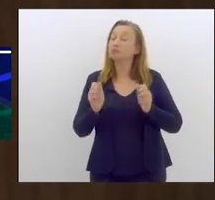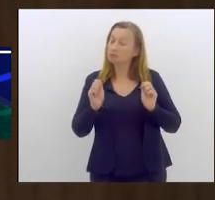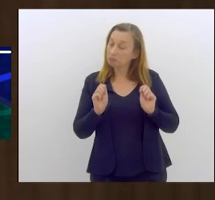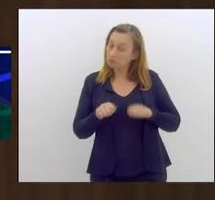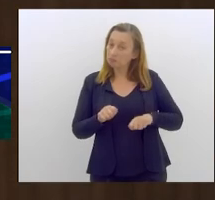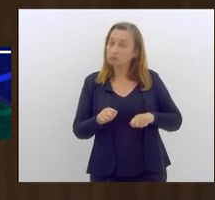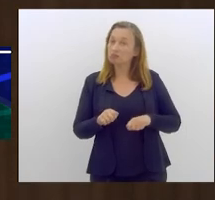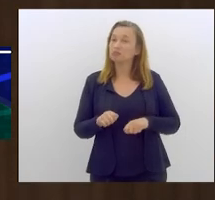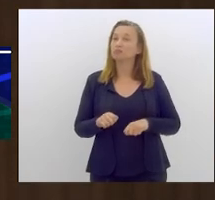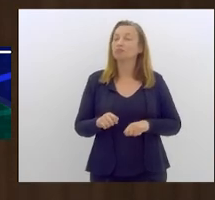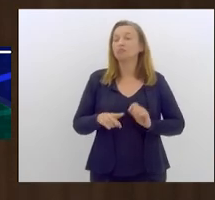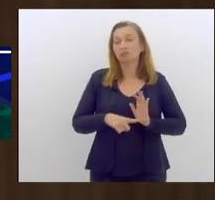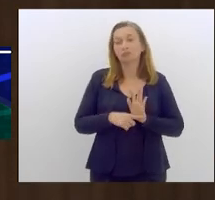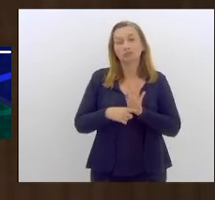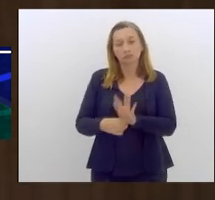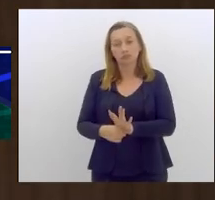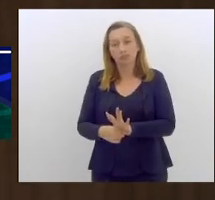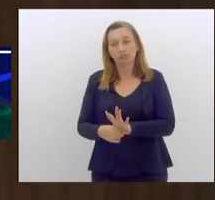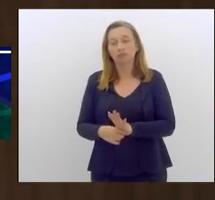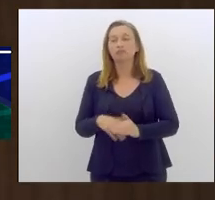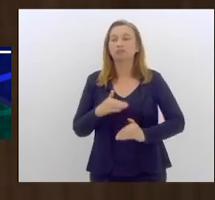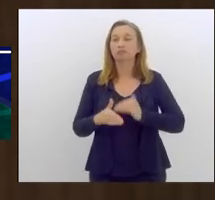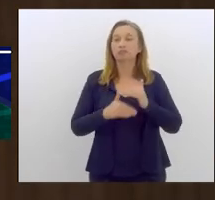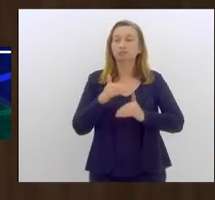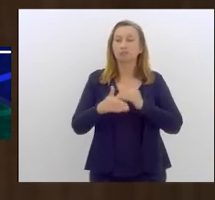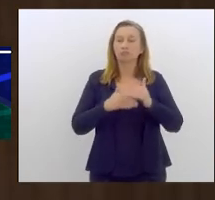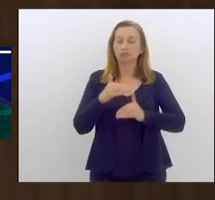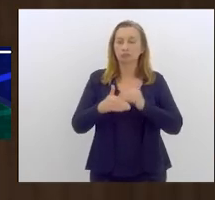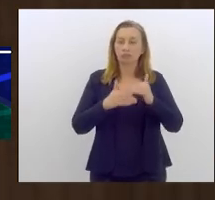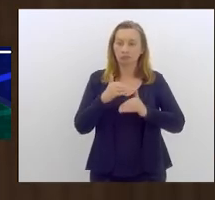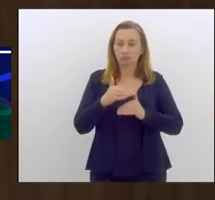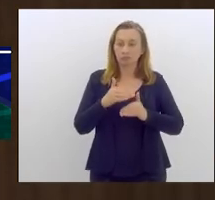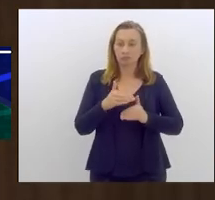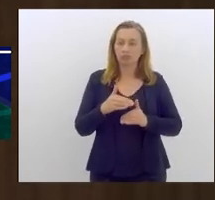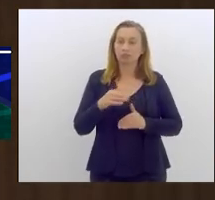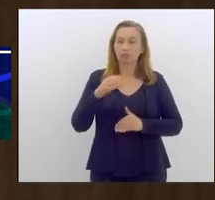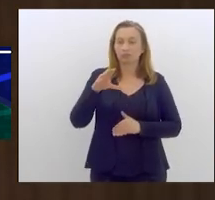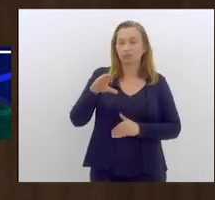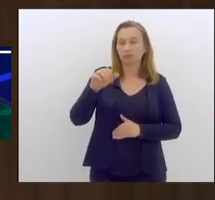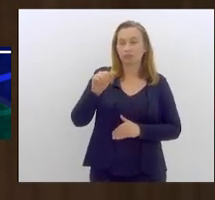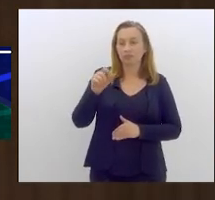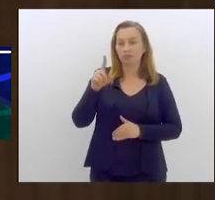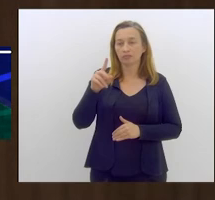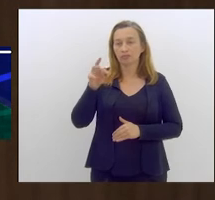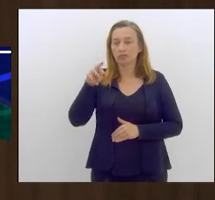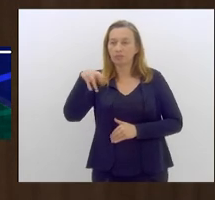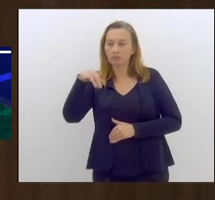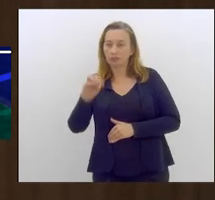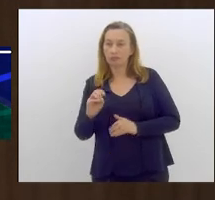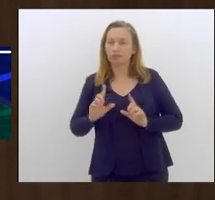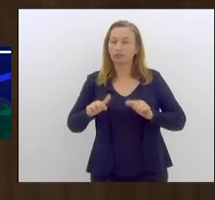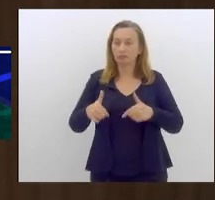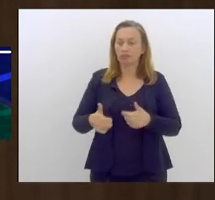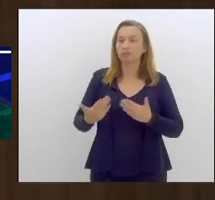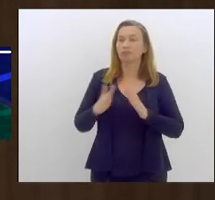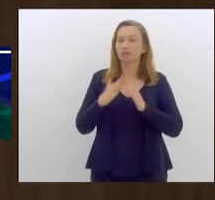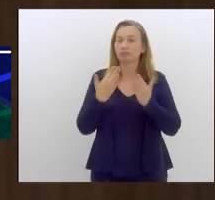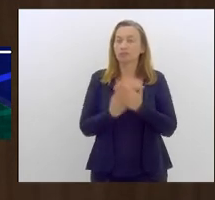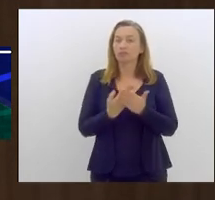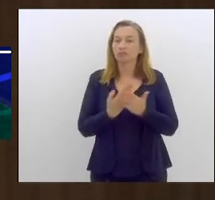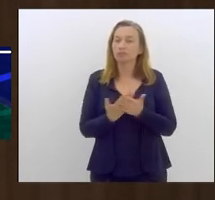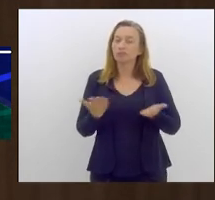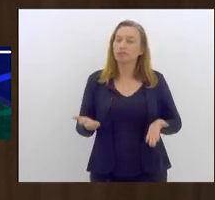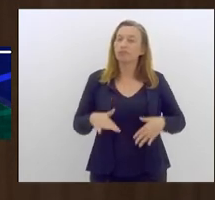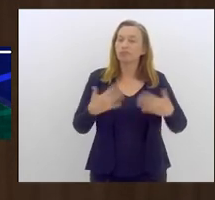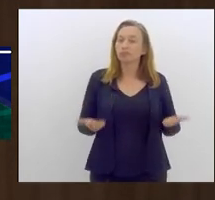deve contribuir com o desenvolvimento do calendário e das ações das escolas. Então, vamos